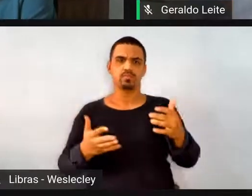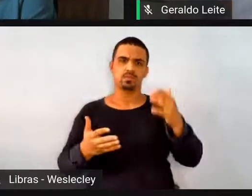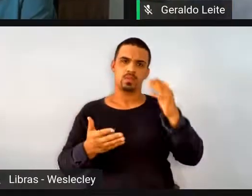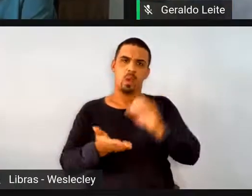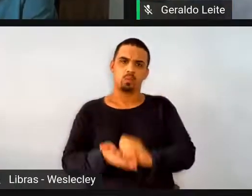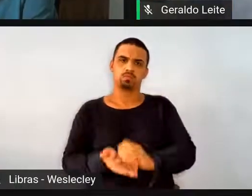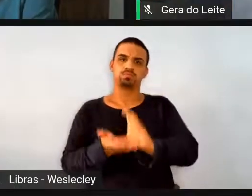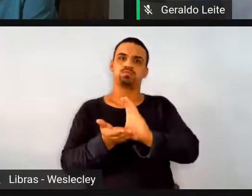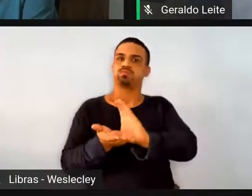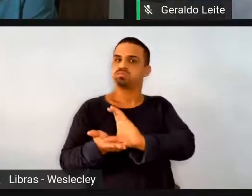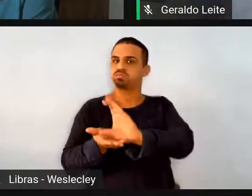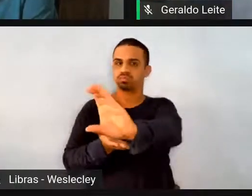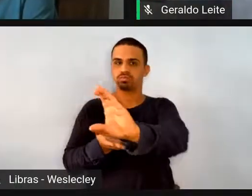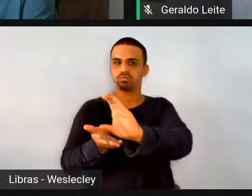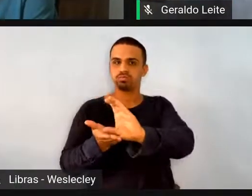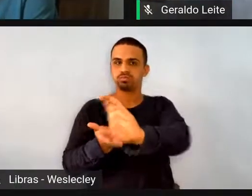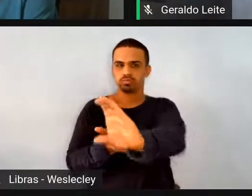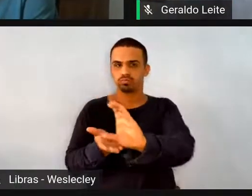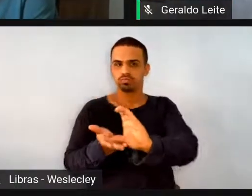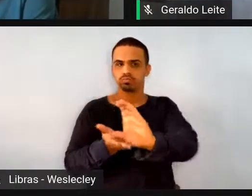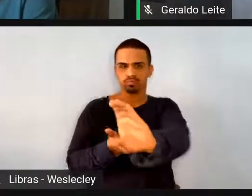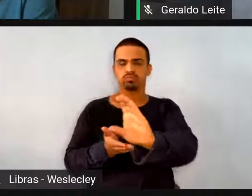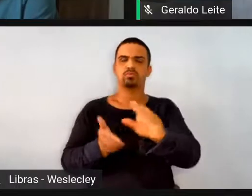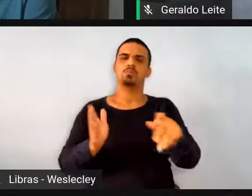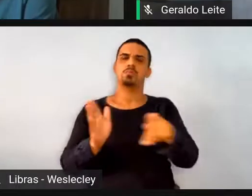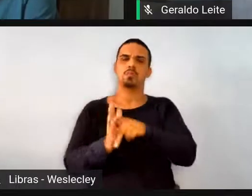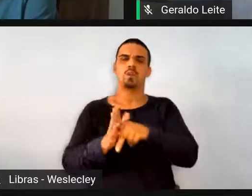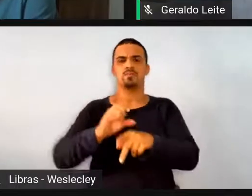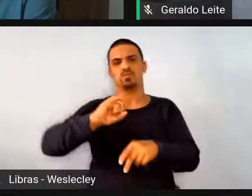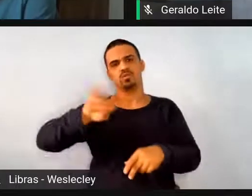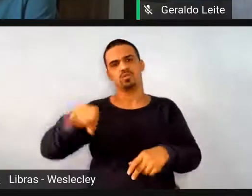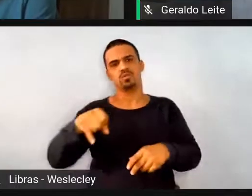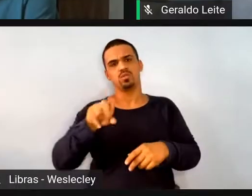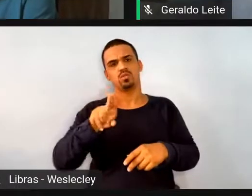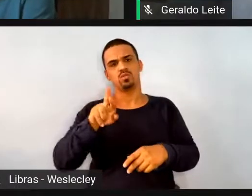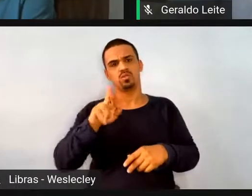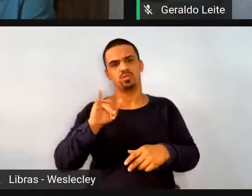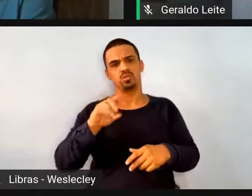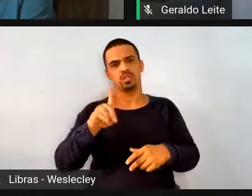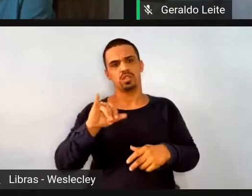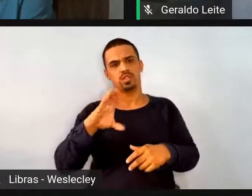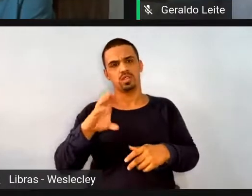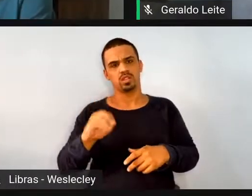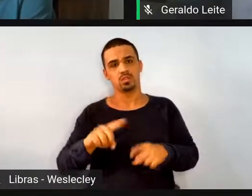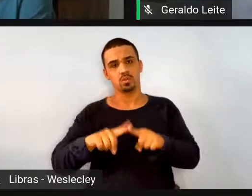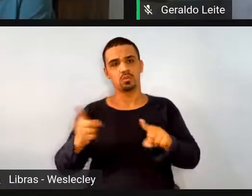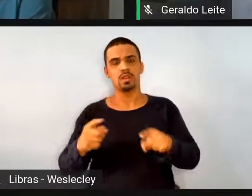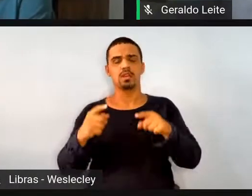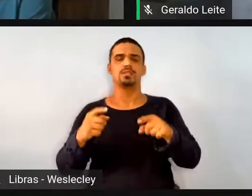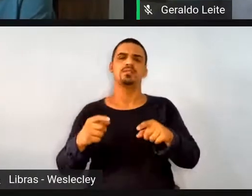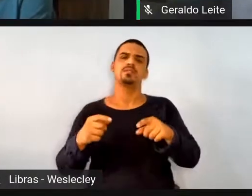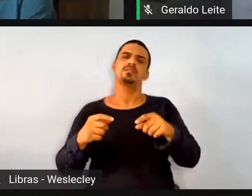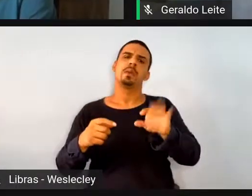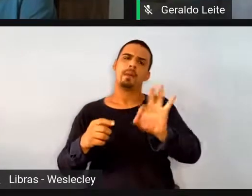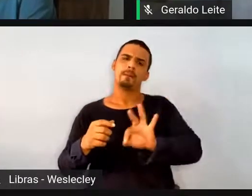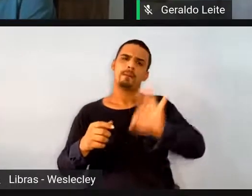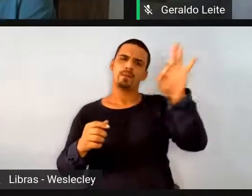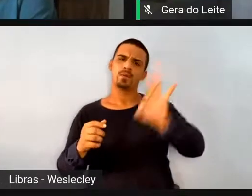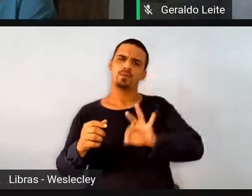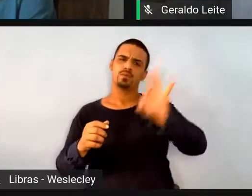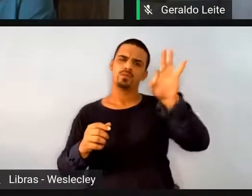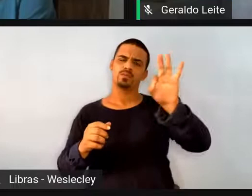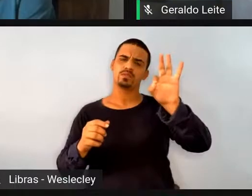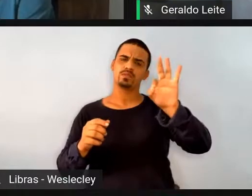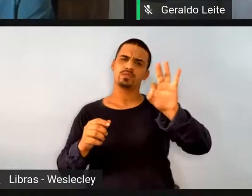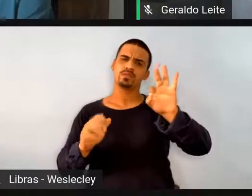bilionário da época das pessoas jurídicas, né? Mas você vai continuar tendo uma desproporção grande, uma concentração bem